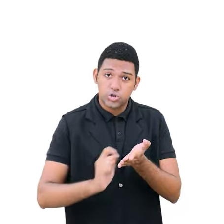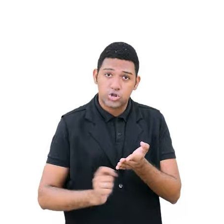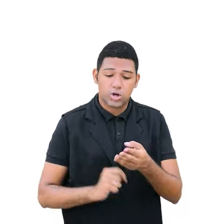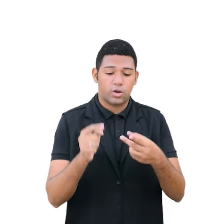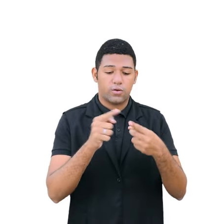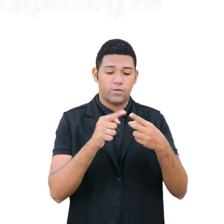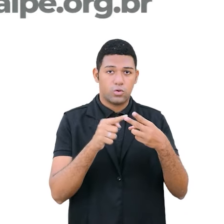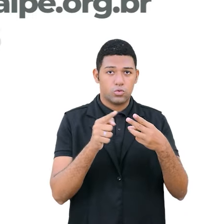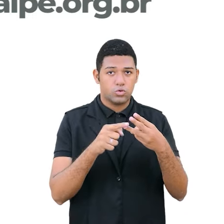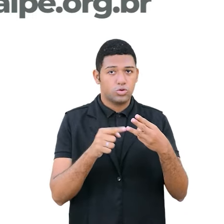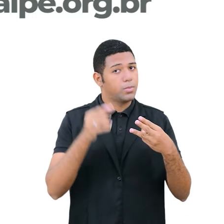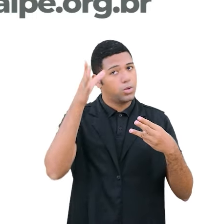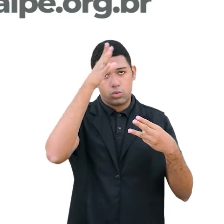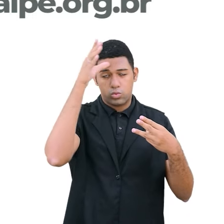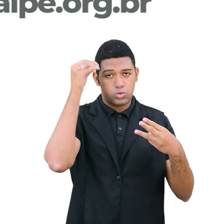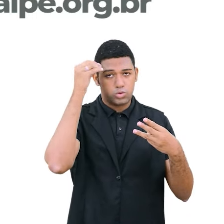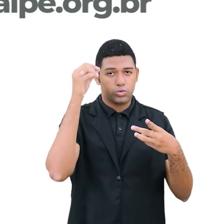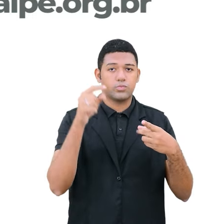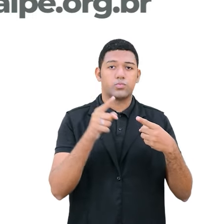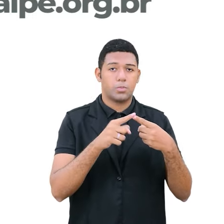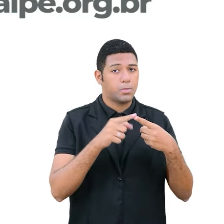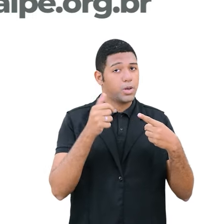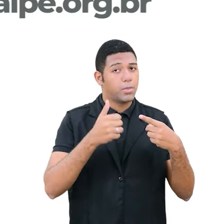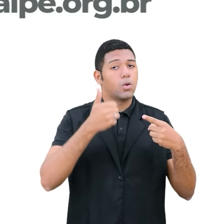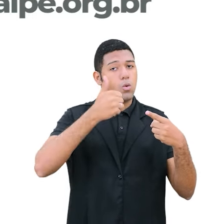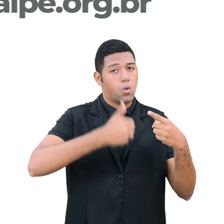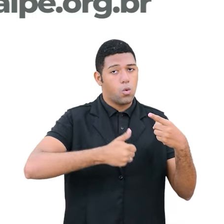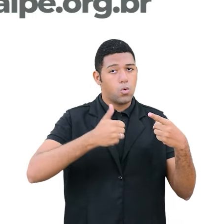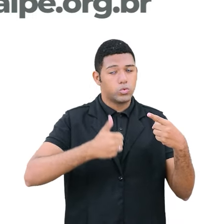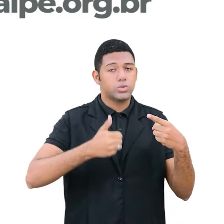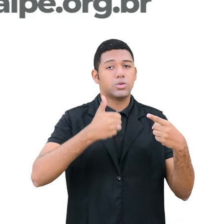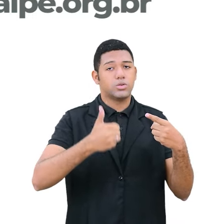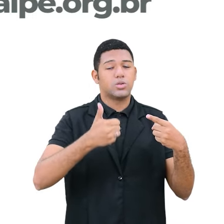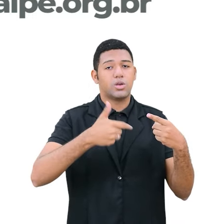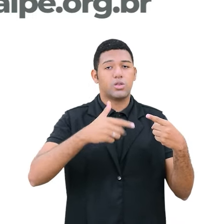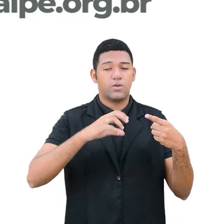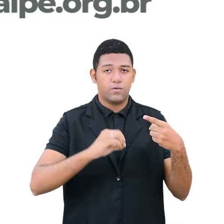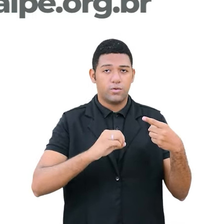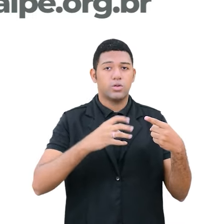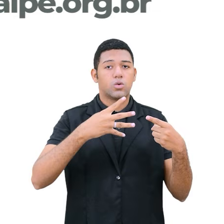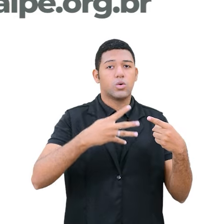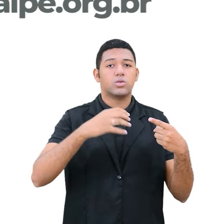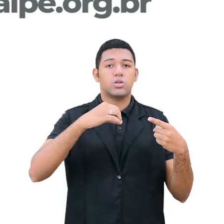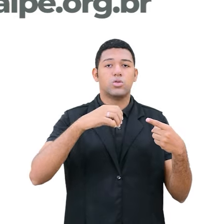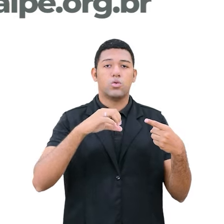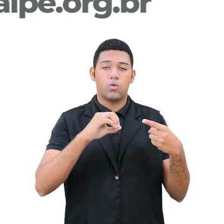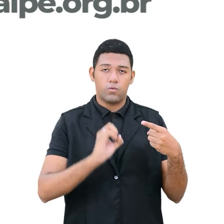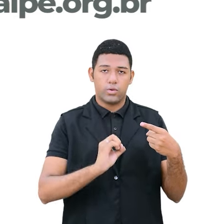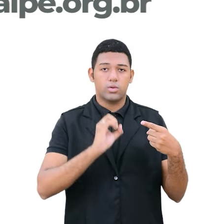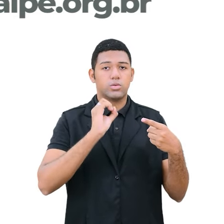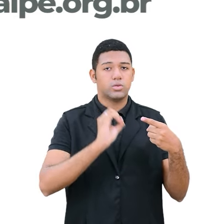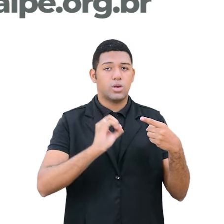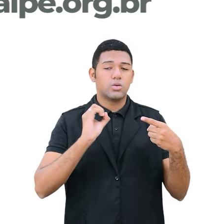pics para não esquecer CNPJ 11 120 490